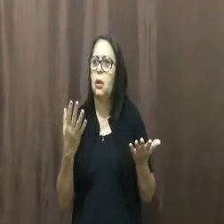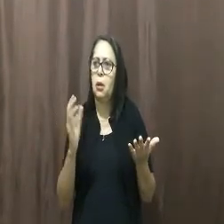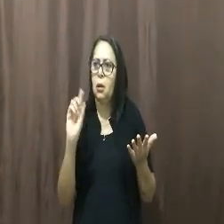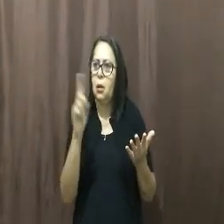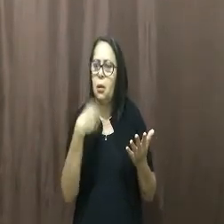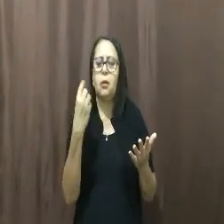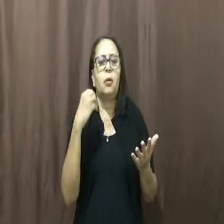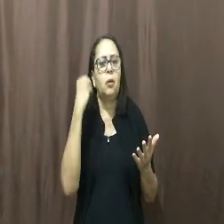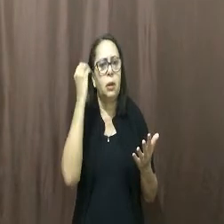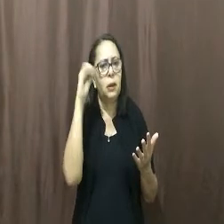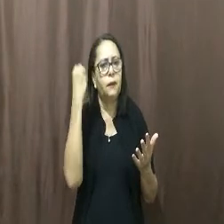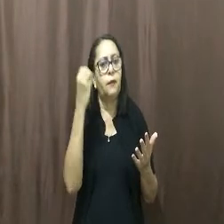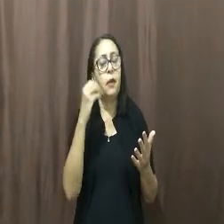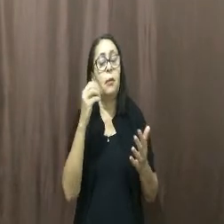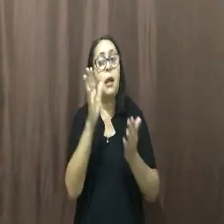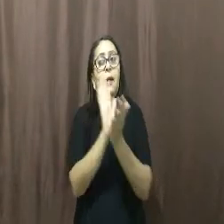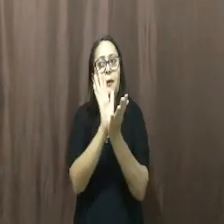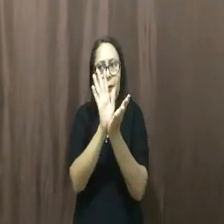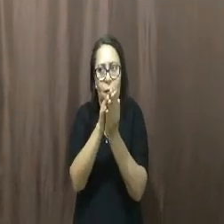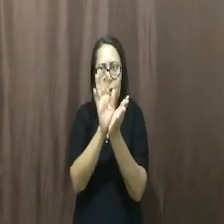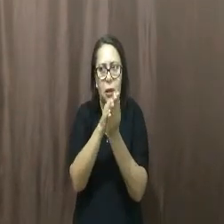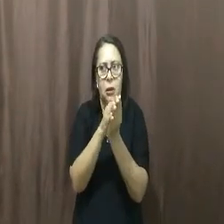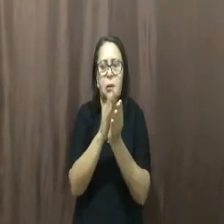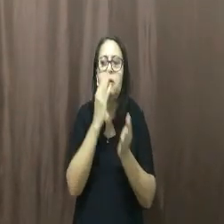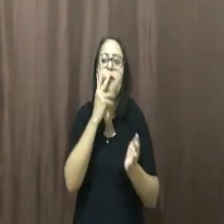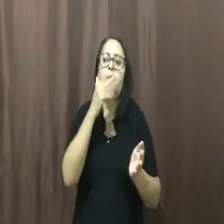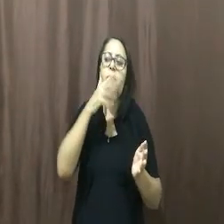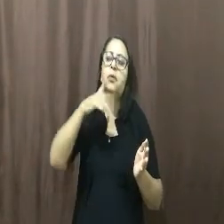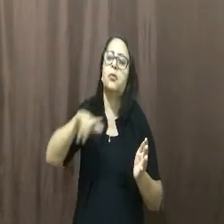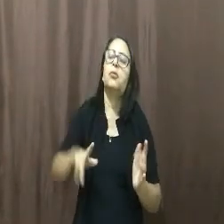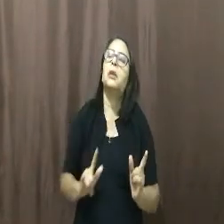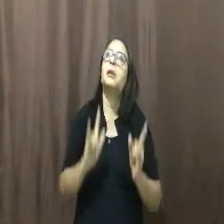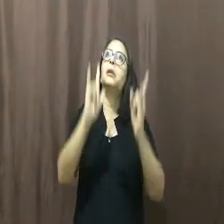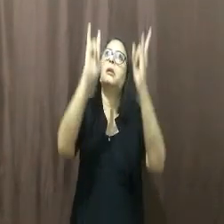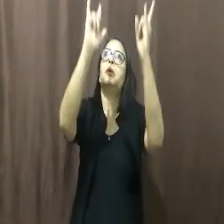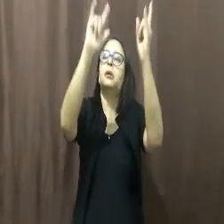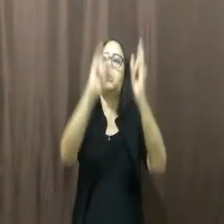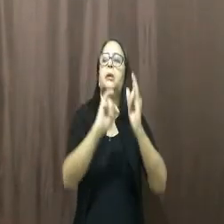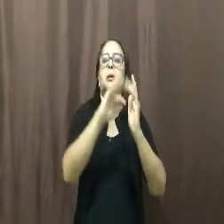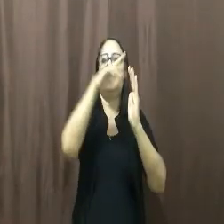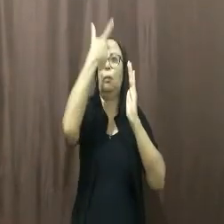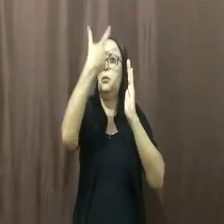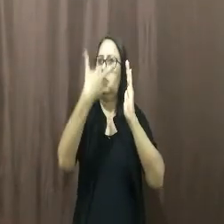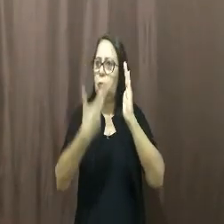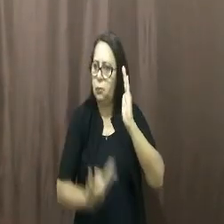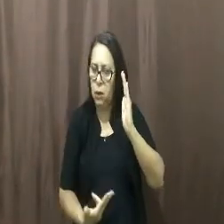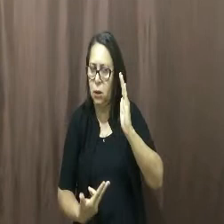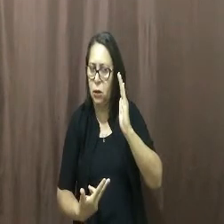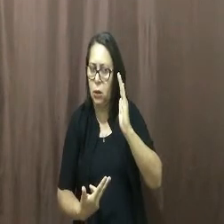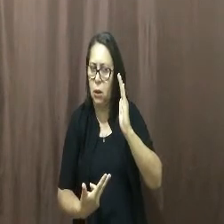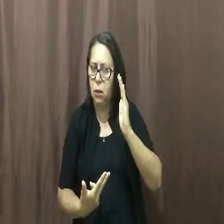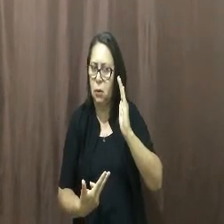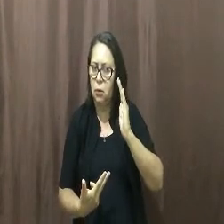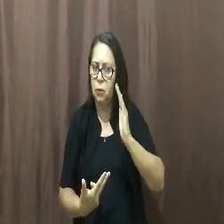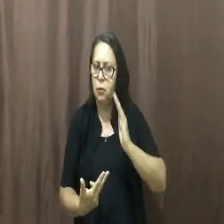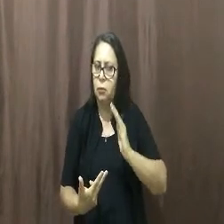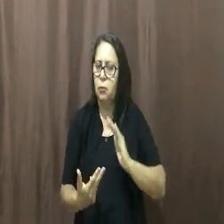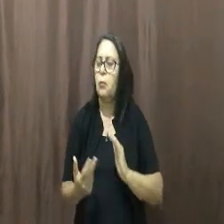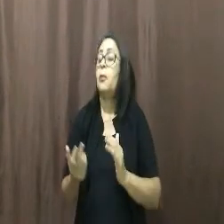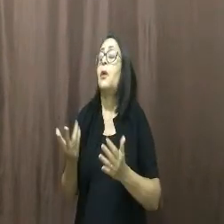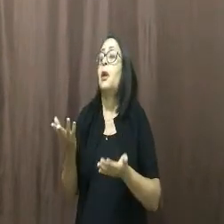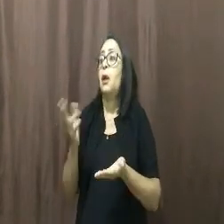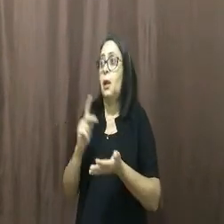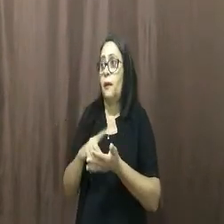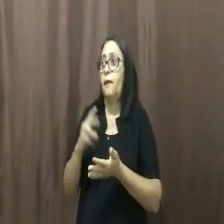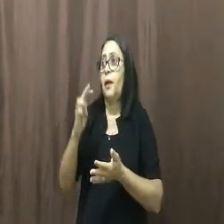que vivemos, né, no Recife, a criança que caiu do prédio, né, se foi acidente, se foi